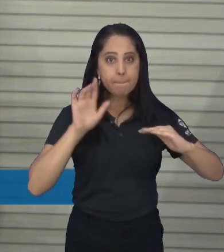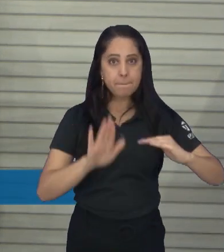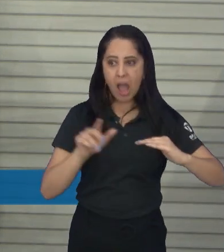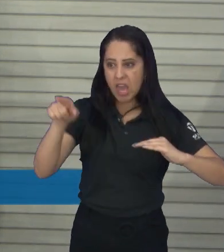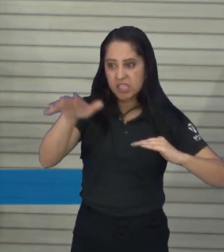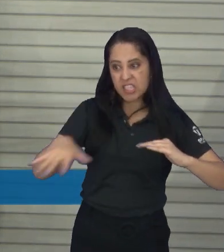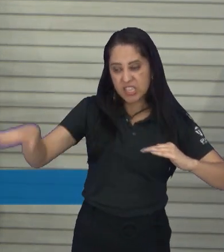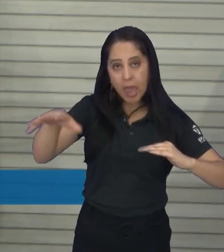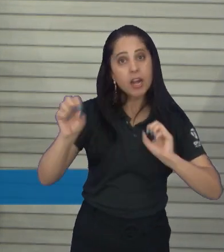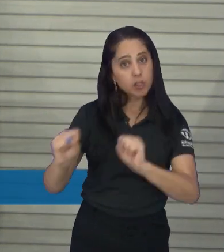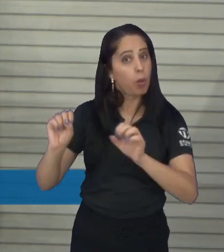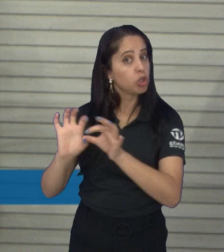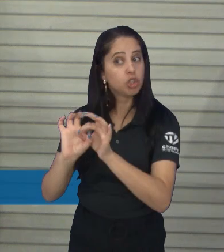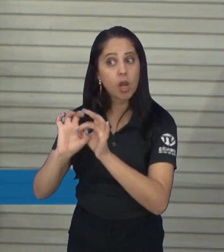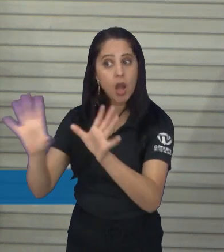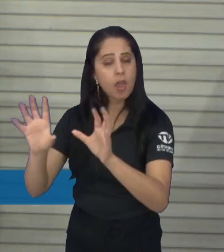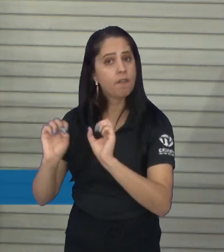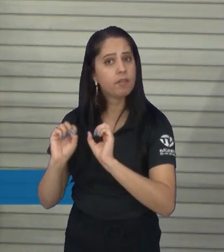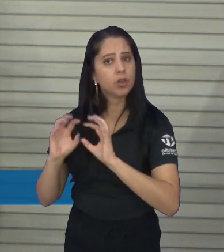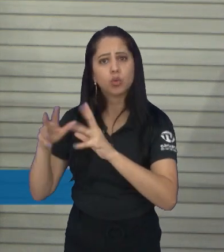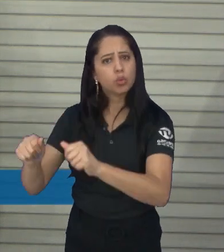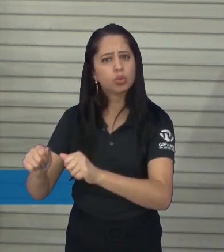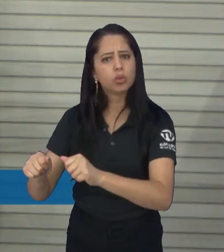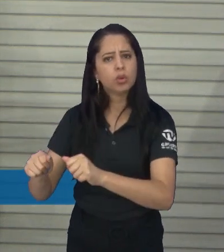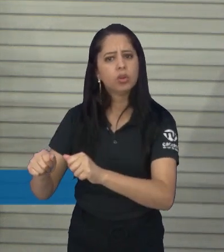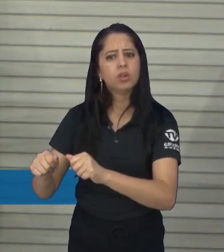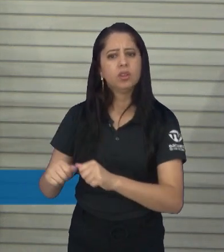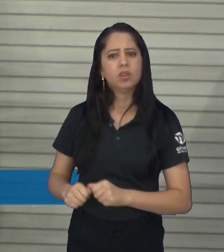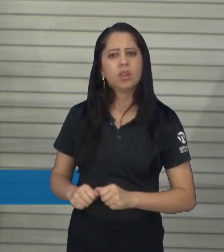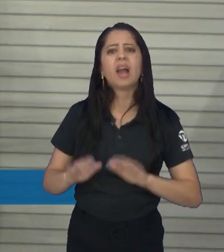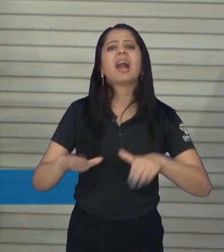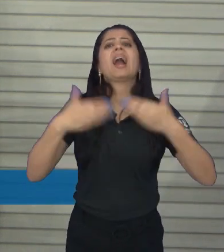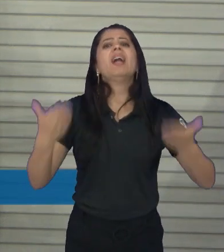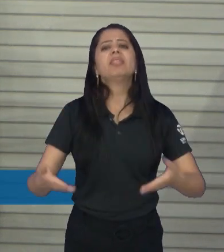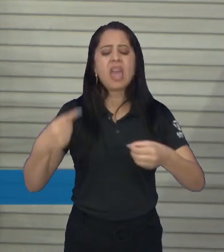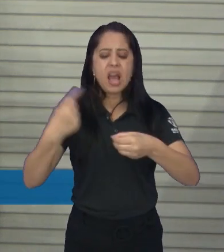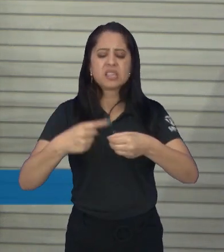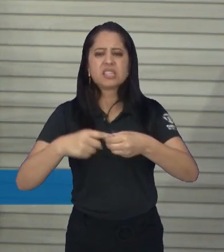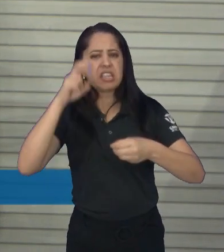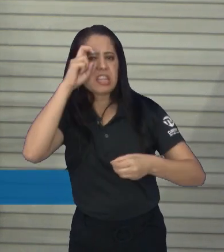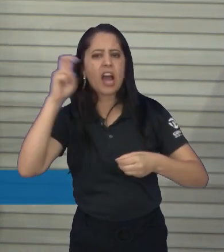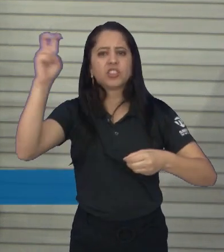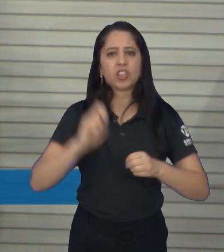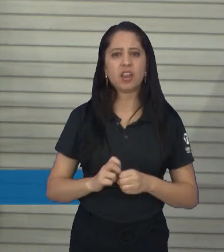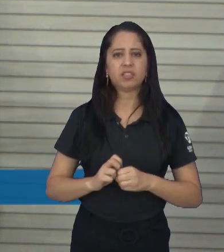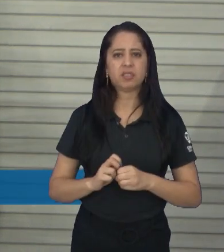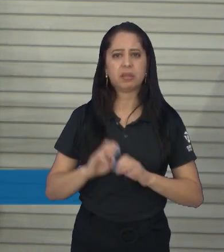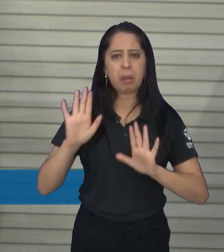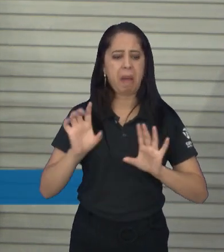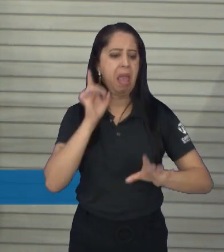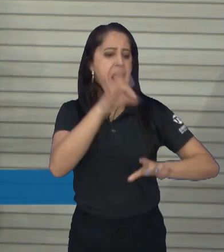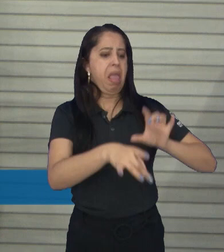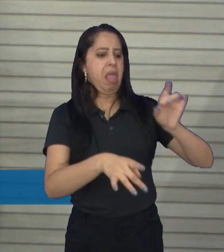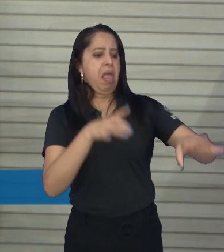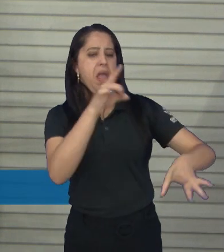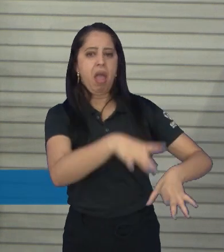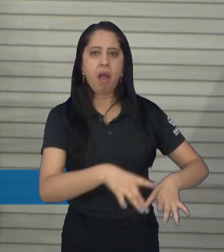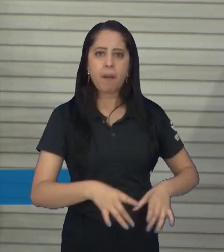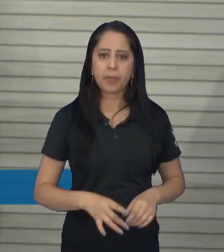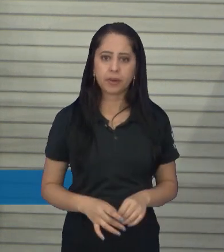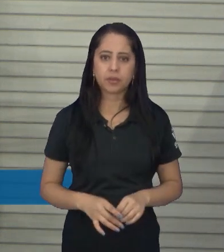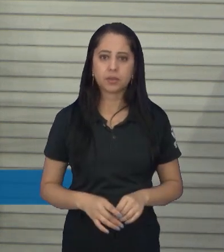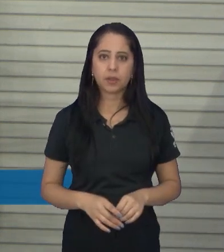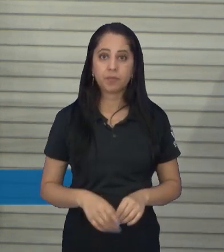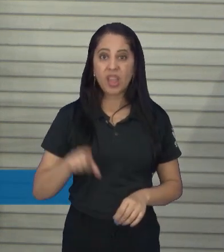do mesmo banhado que eu então onde é que tá a cidade inteligente que abandona os moradores no banhado tem 17